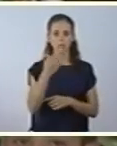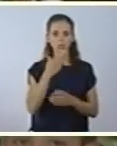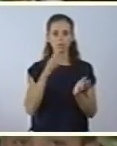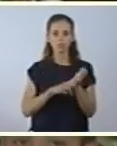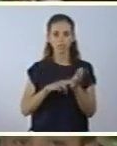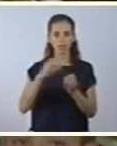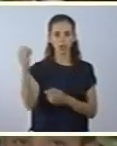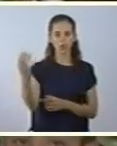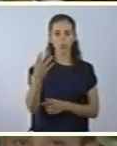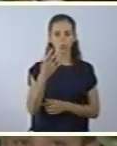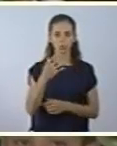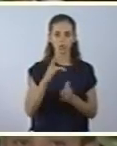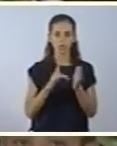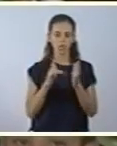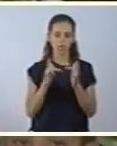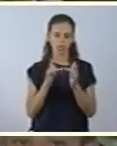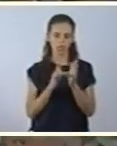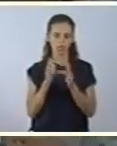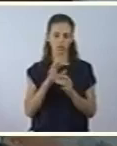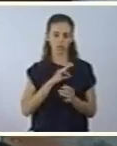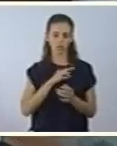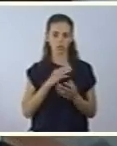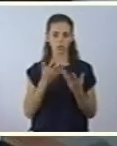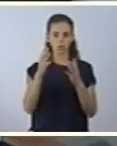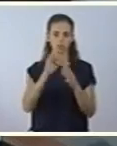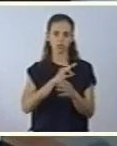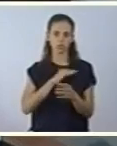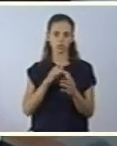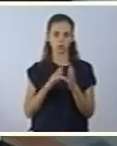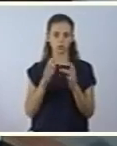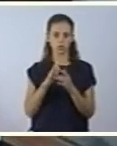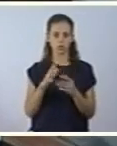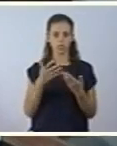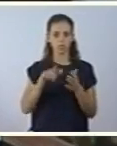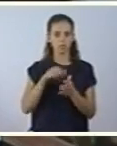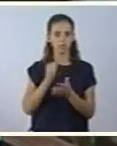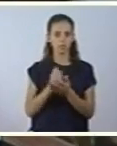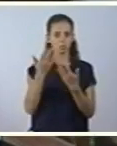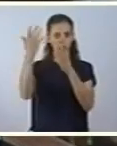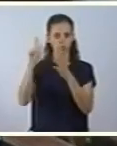verdadeira luz, que é Cristo Senhor. Louvado seja nosso Jesus Cristo.